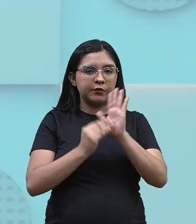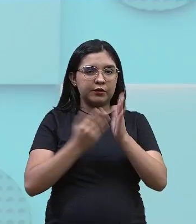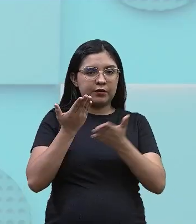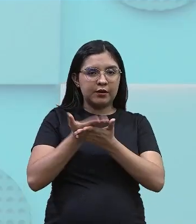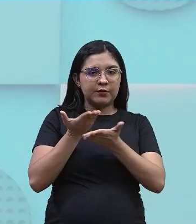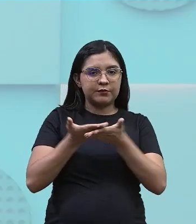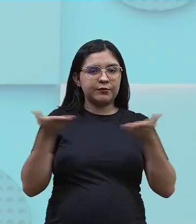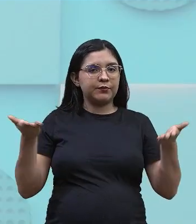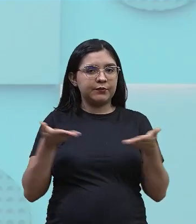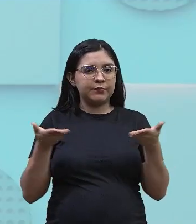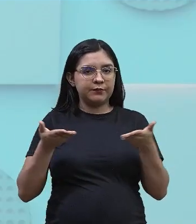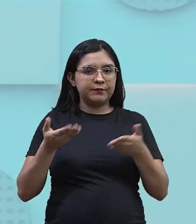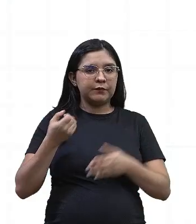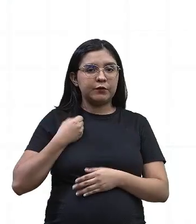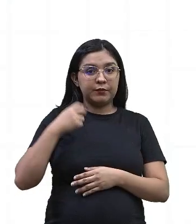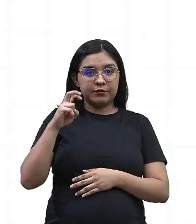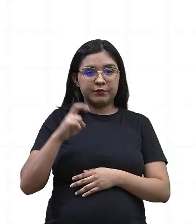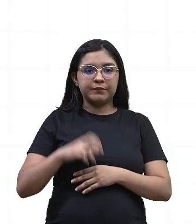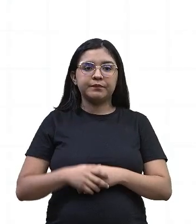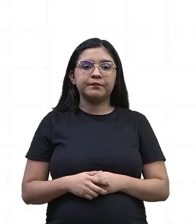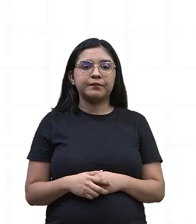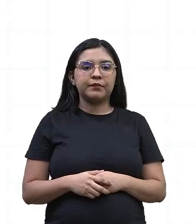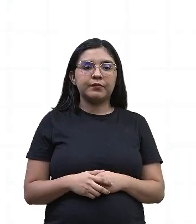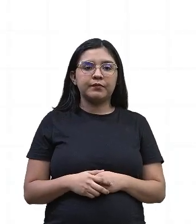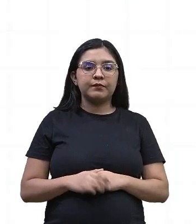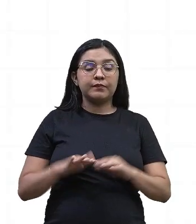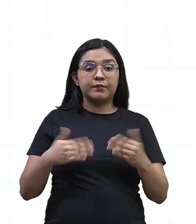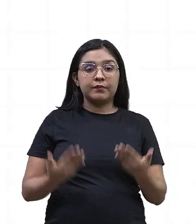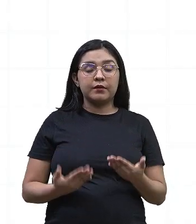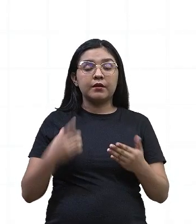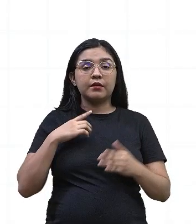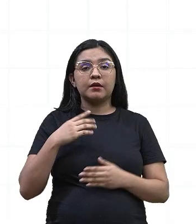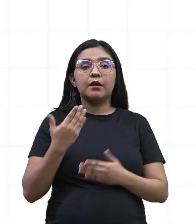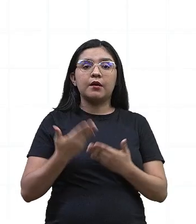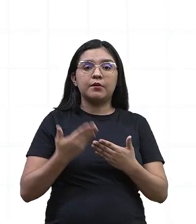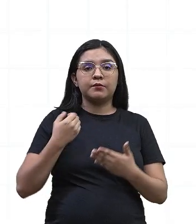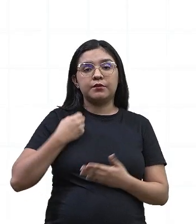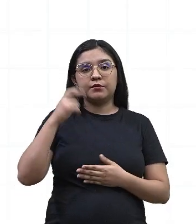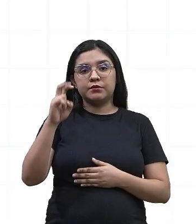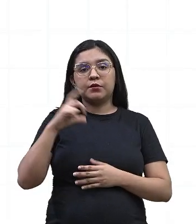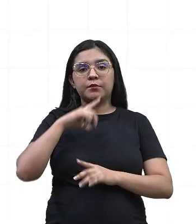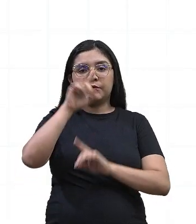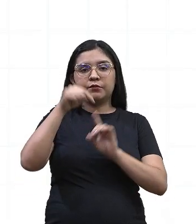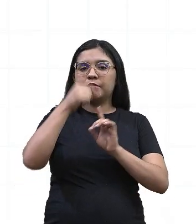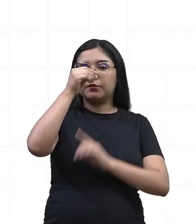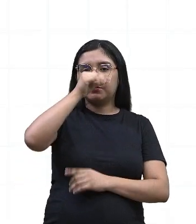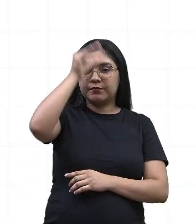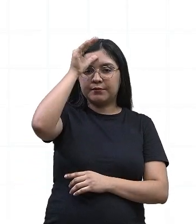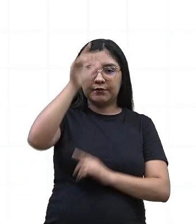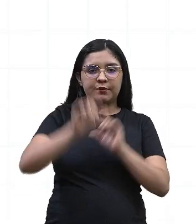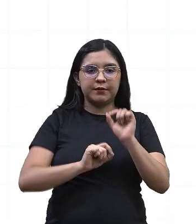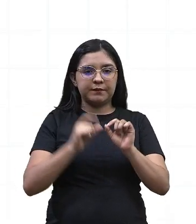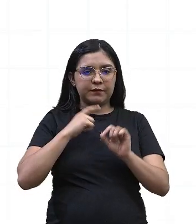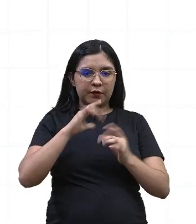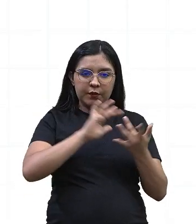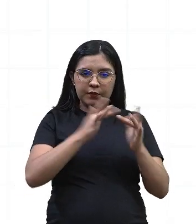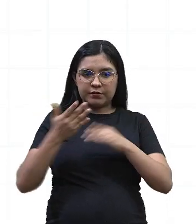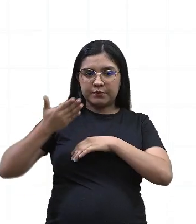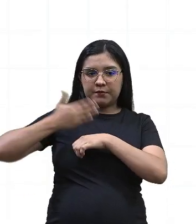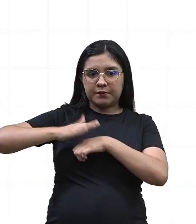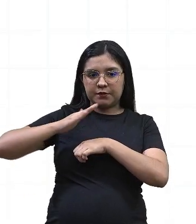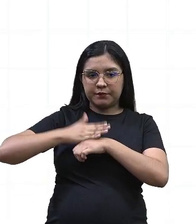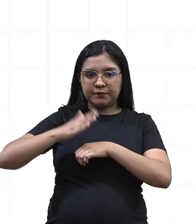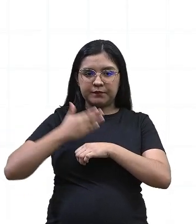na nossa aula de número 5? Bem, na aula de número 5 nós temos como objeto de conhecimento contextos e